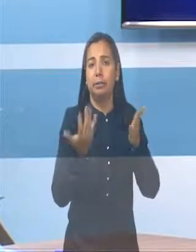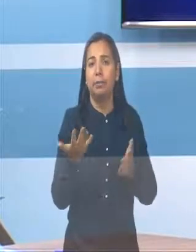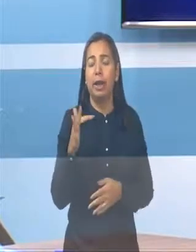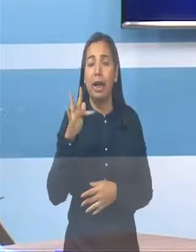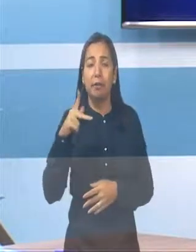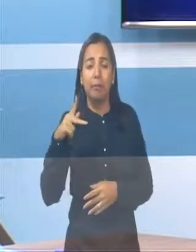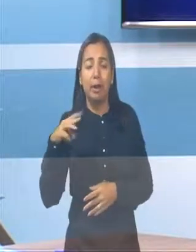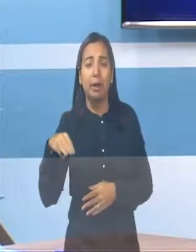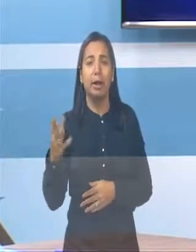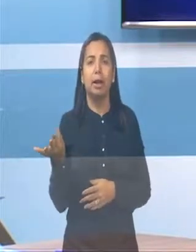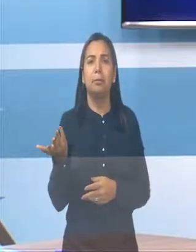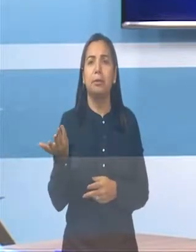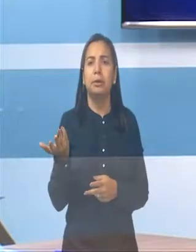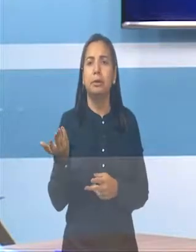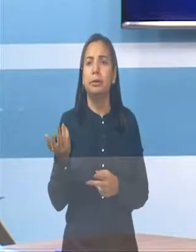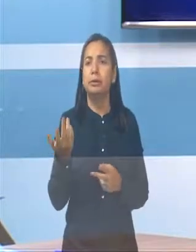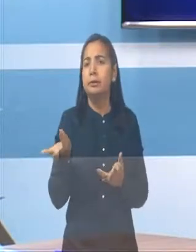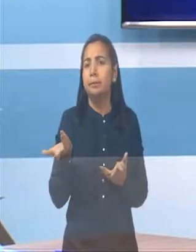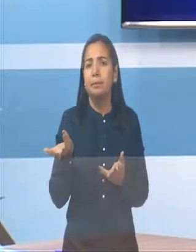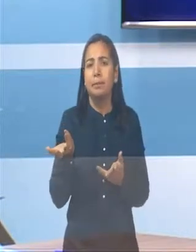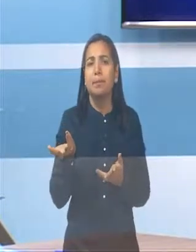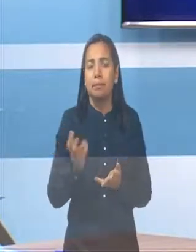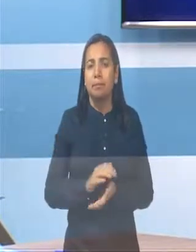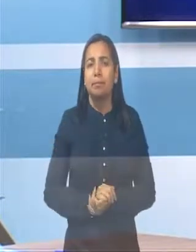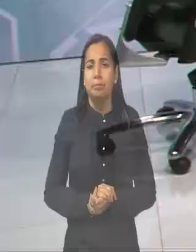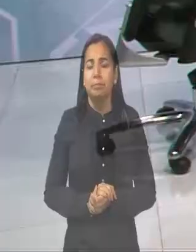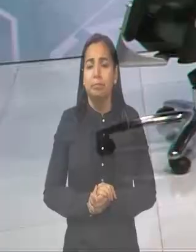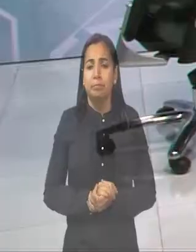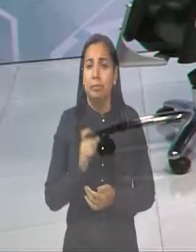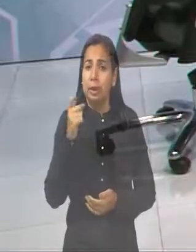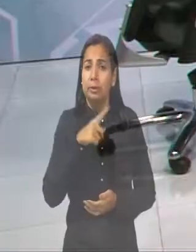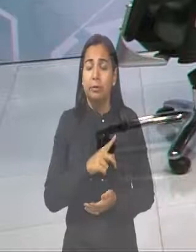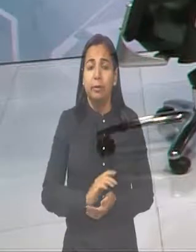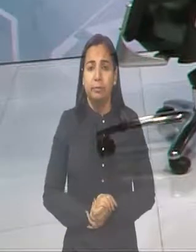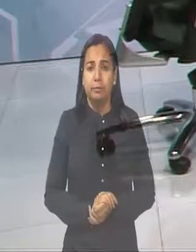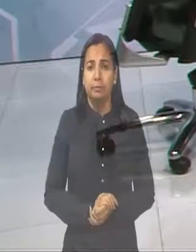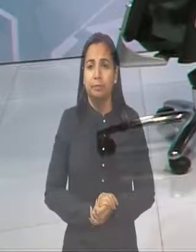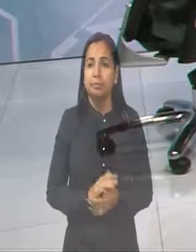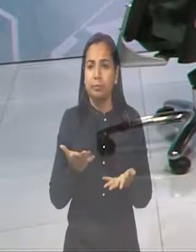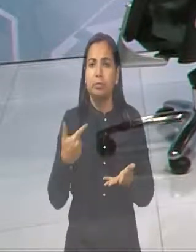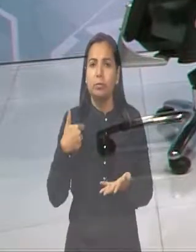FPM. Fundo Partidário Municipal. Professor Rui, eu quero colocá-lo nessa